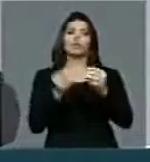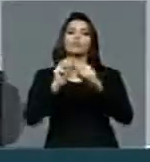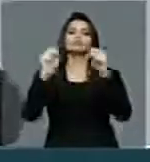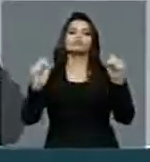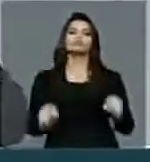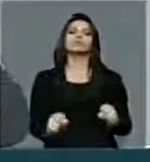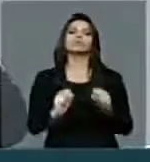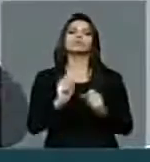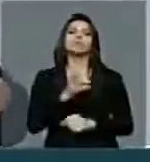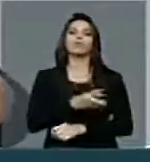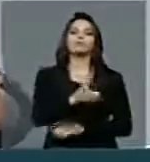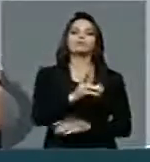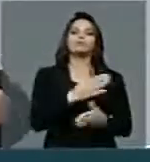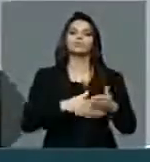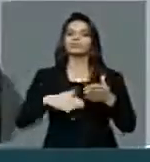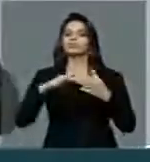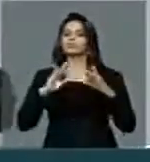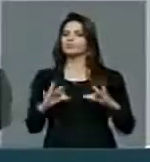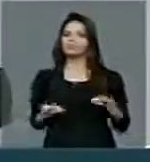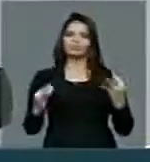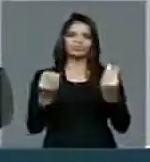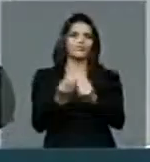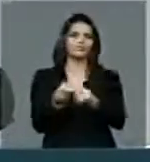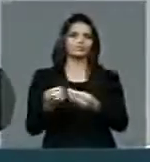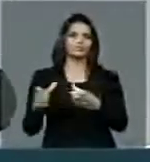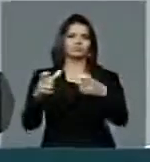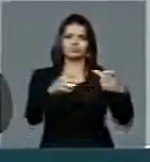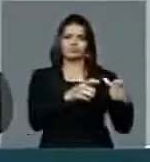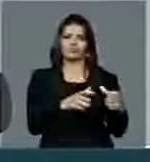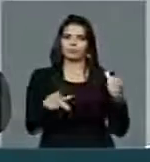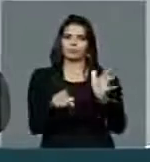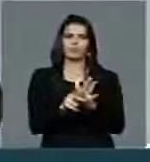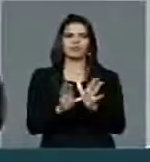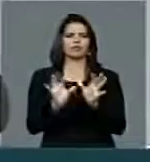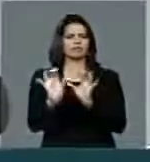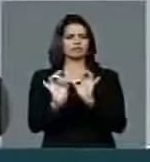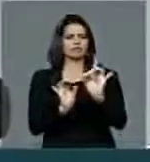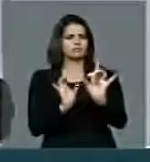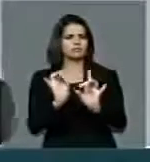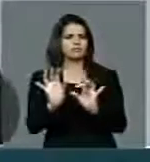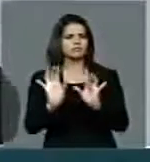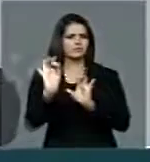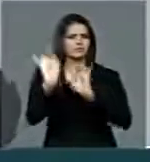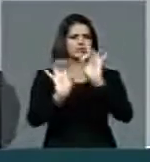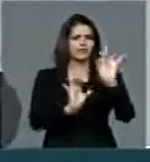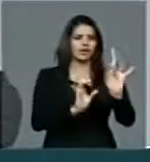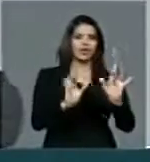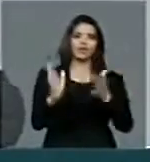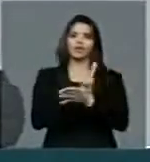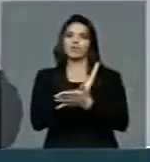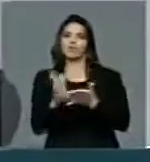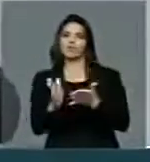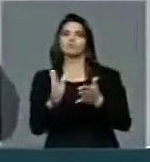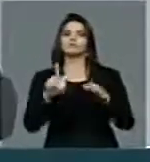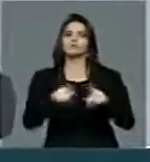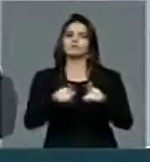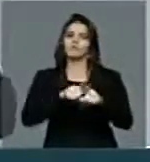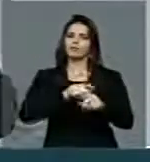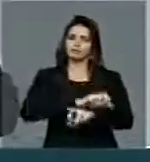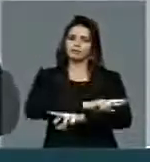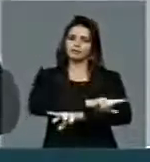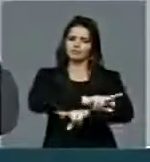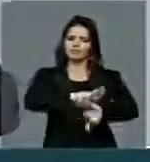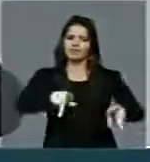fica em pé em todas as com todas as suas particularidades e com todas as situações diversas que o país